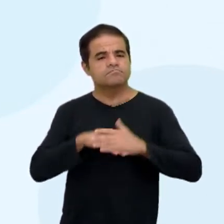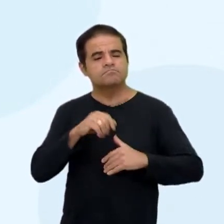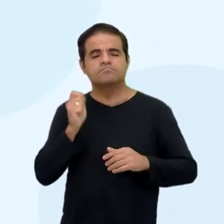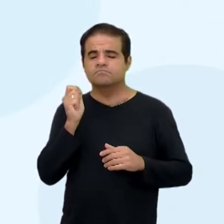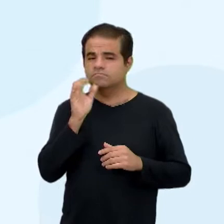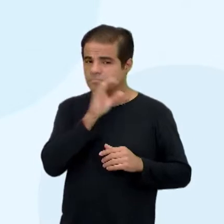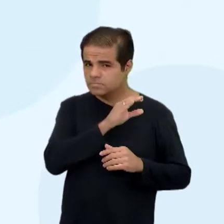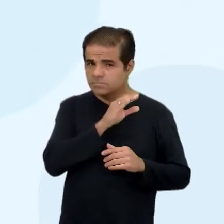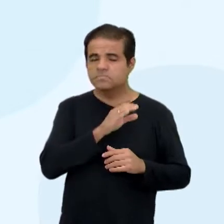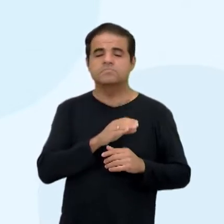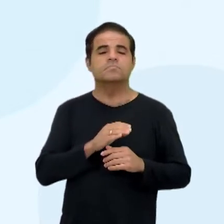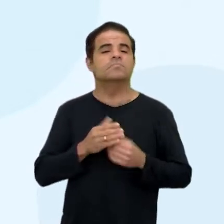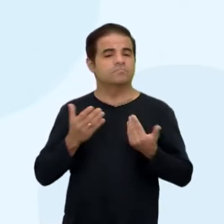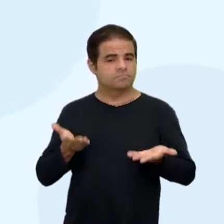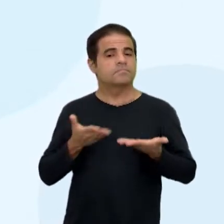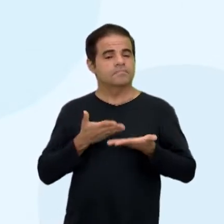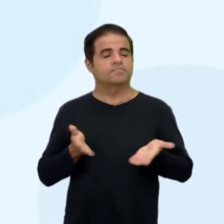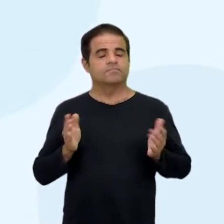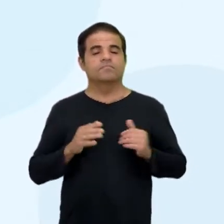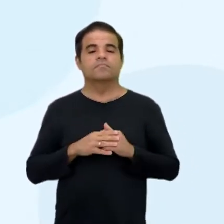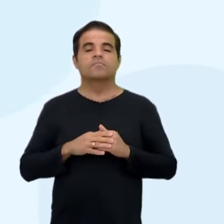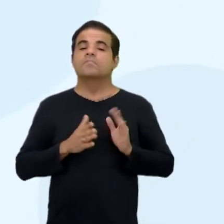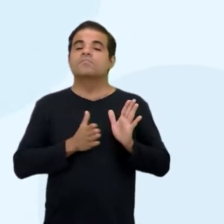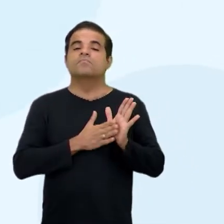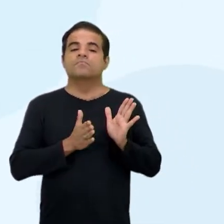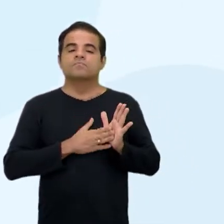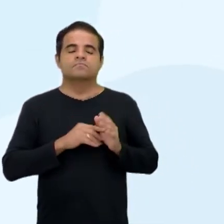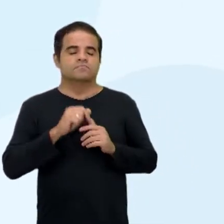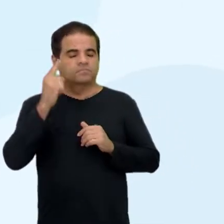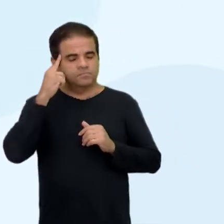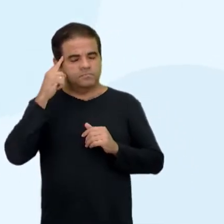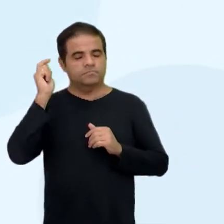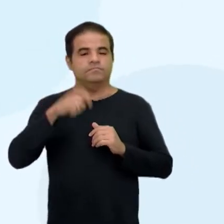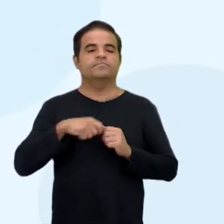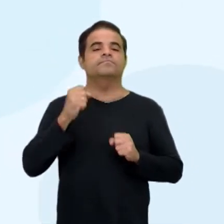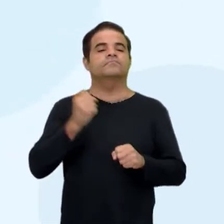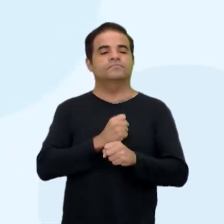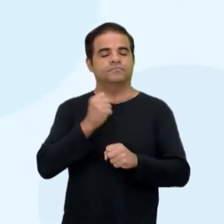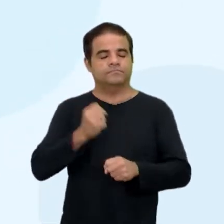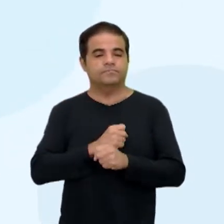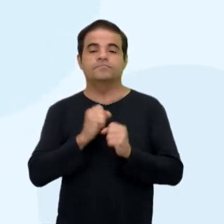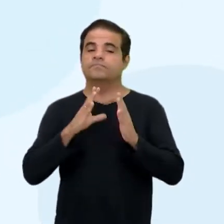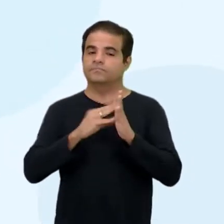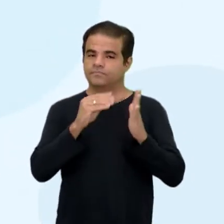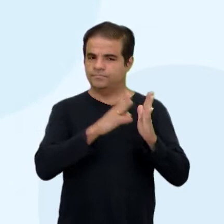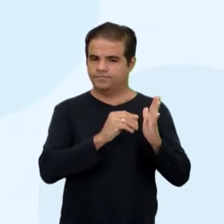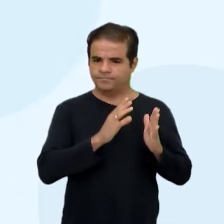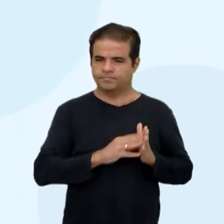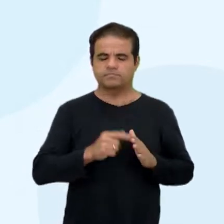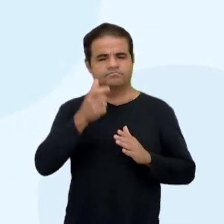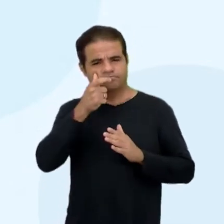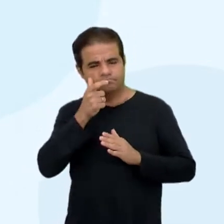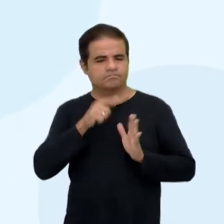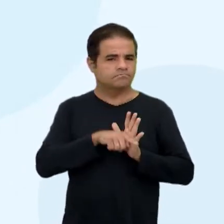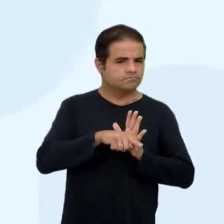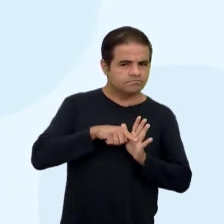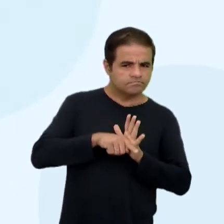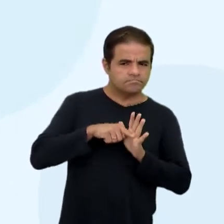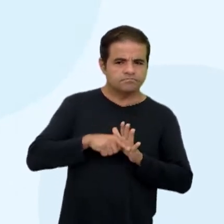água, especificamente aqui, né? A proposta é que você, estudante, possa construir esse modelo, investigar